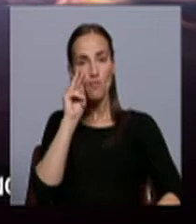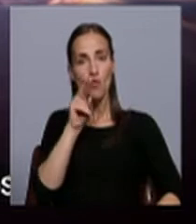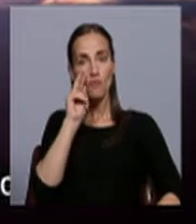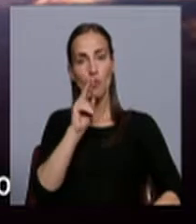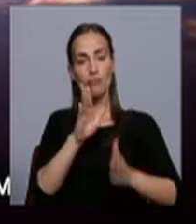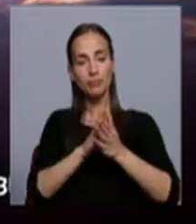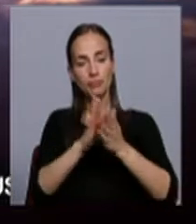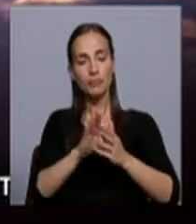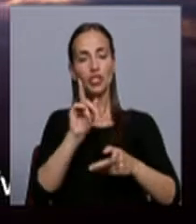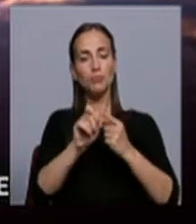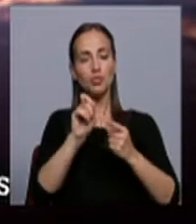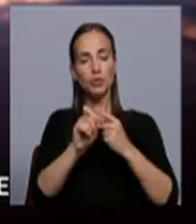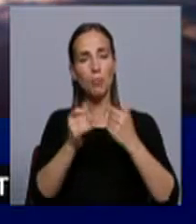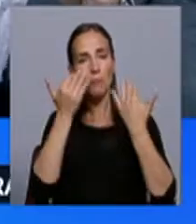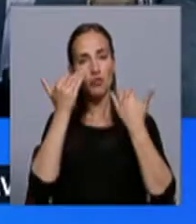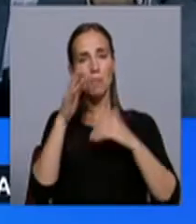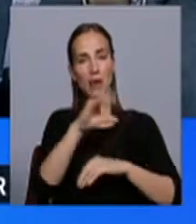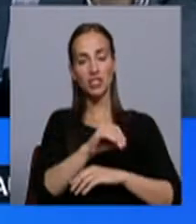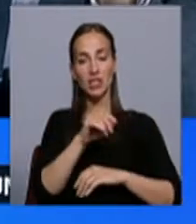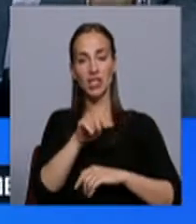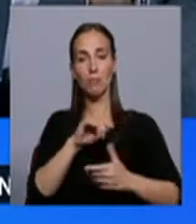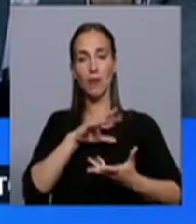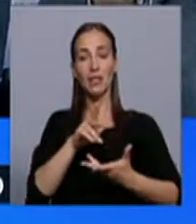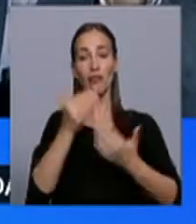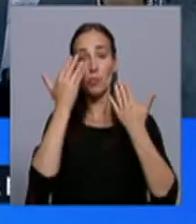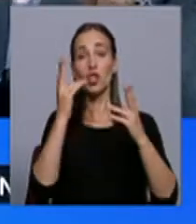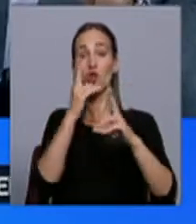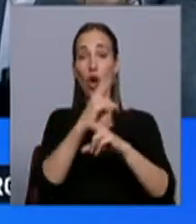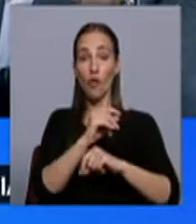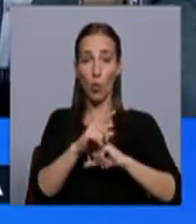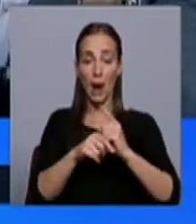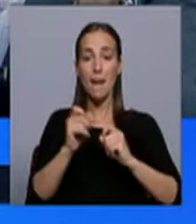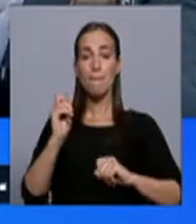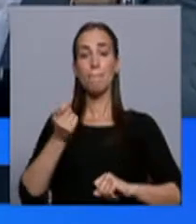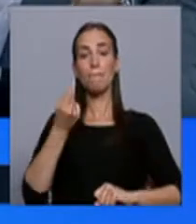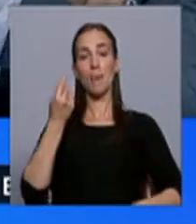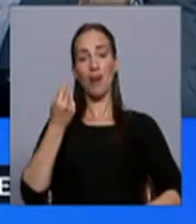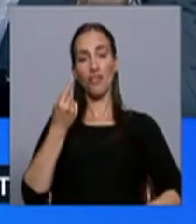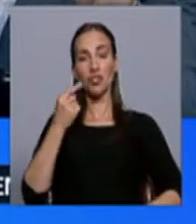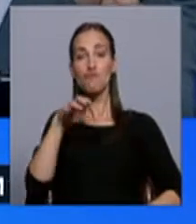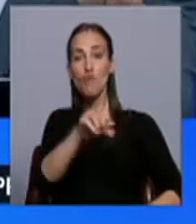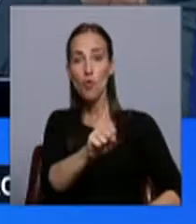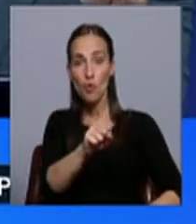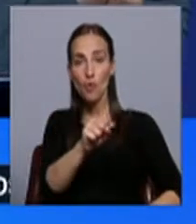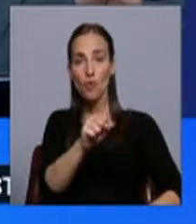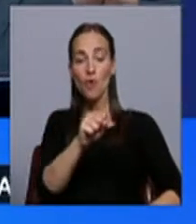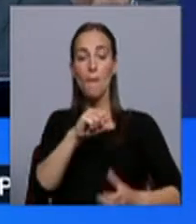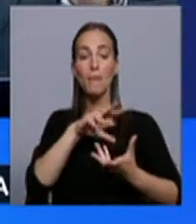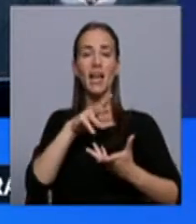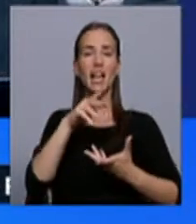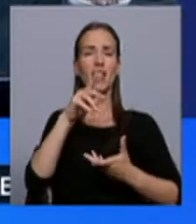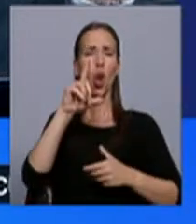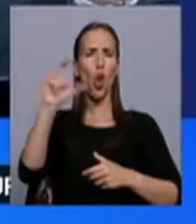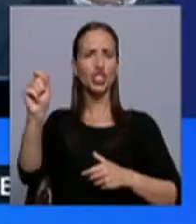nossos telescópios, os atuais e os futuros, de procederem então a observações mais detalhadas deste